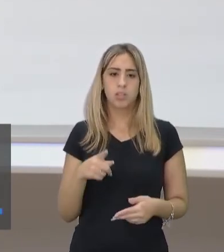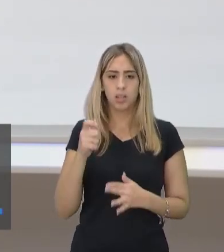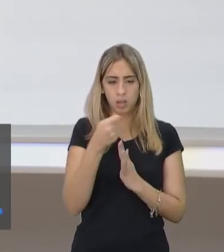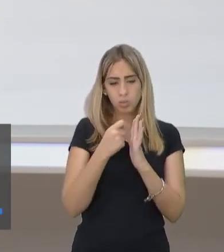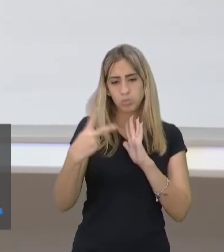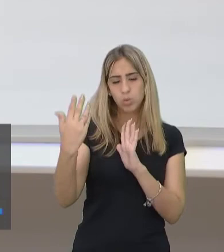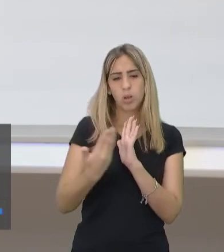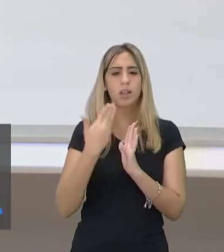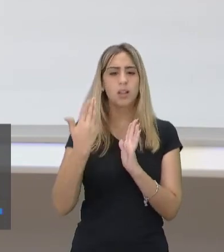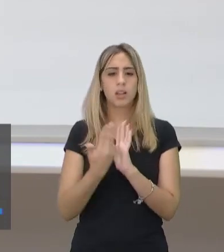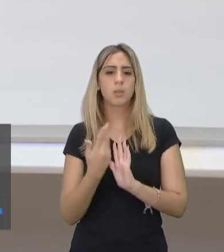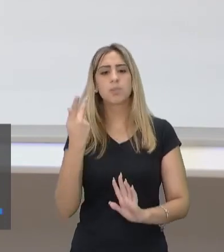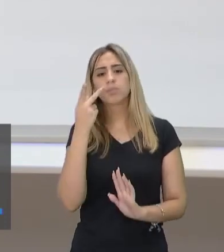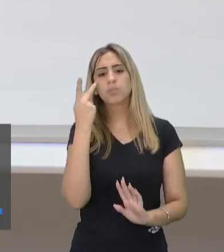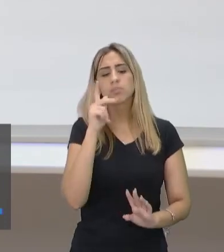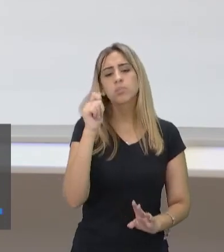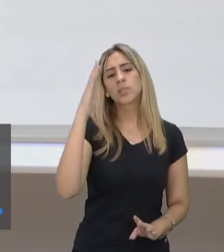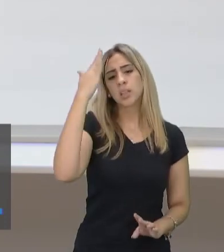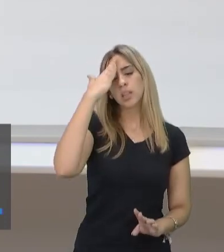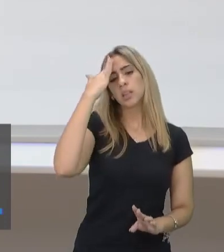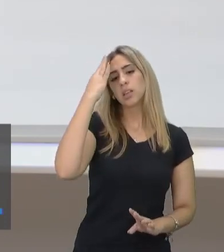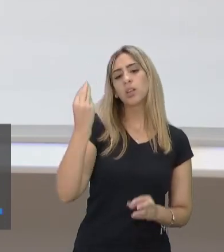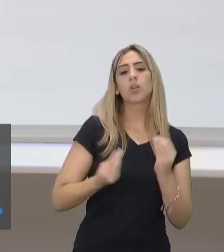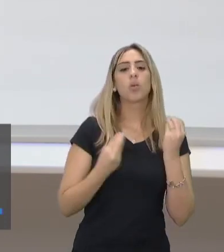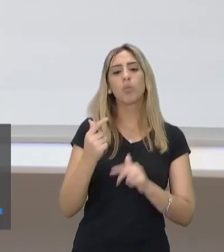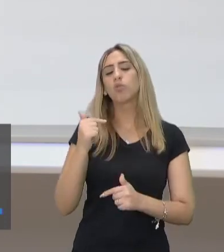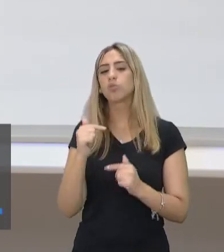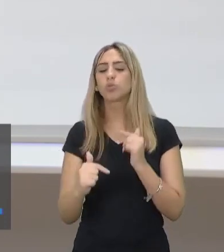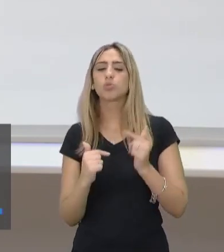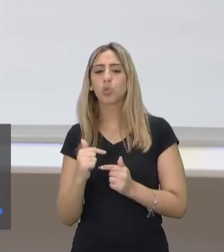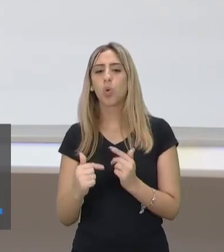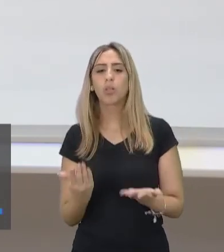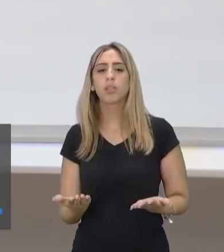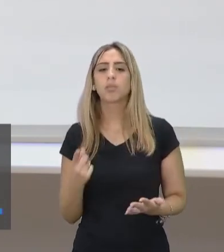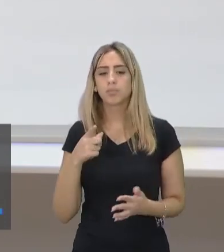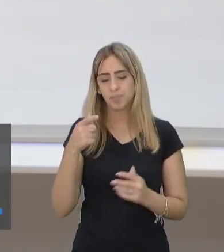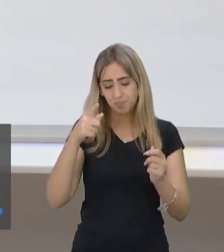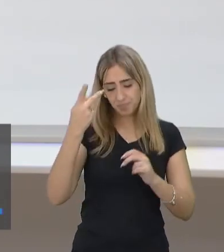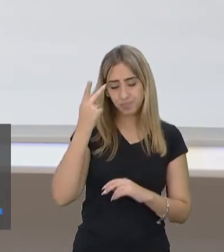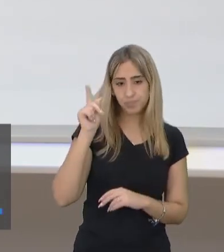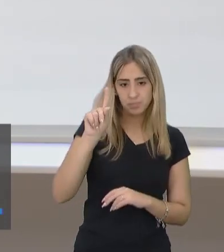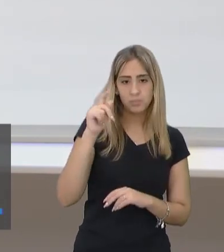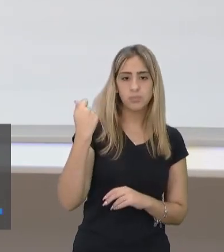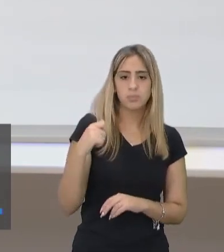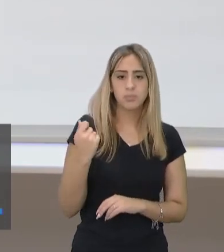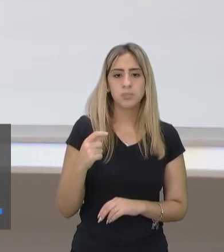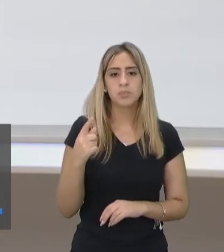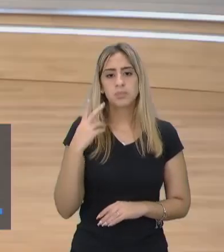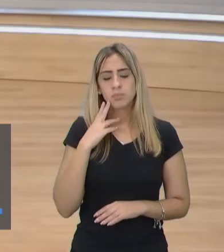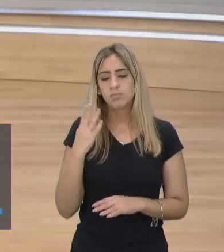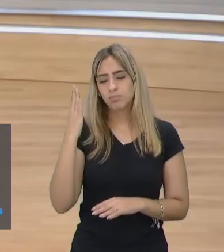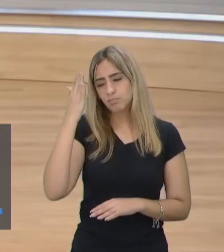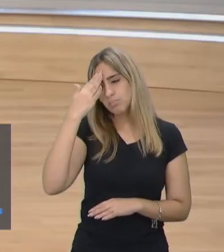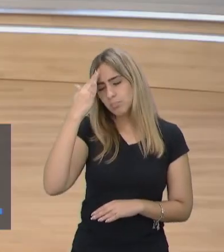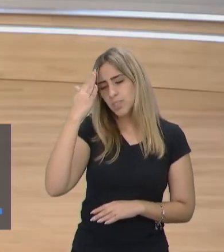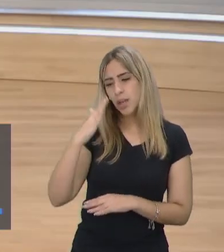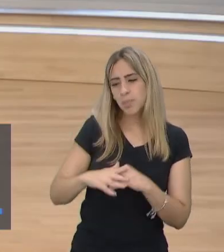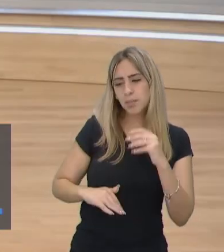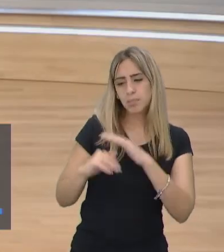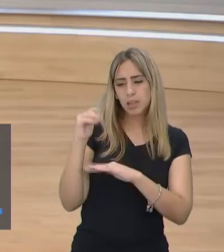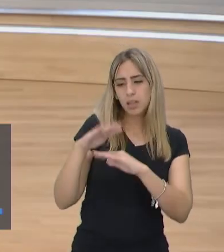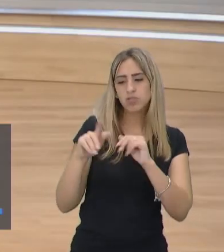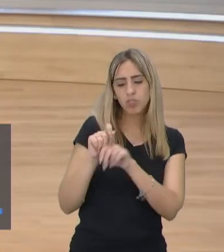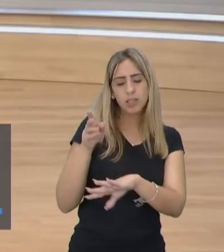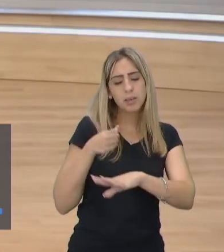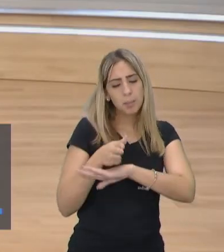no seu caderno aí, porque você precisa entender como é que isso funciona e, para isso, você tem que adquirir as habilidades que fazem